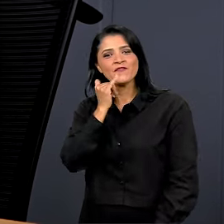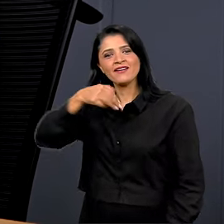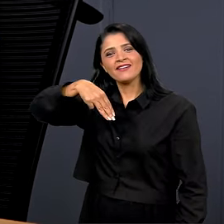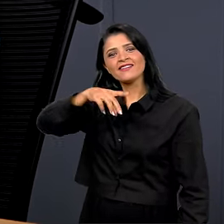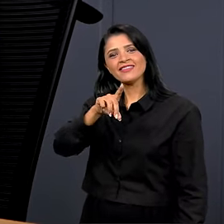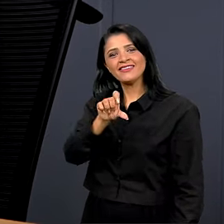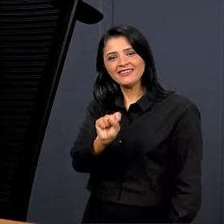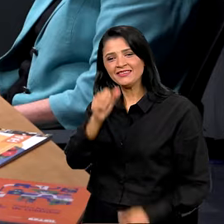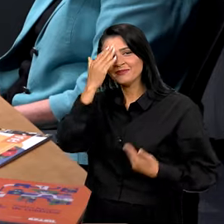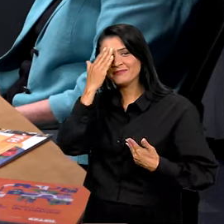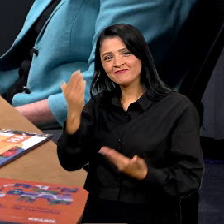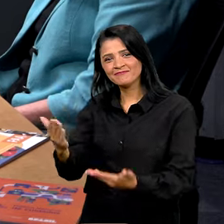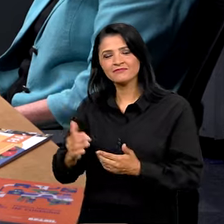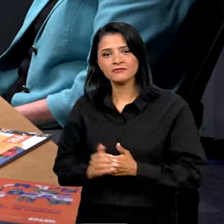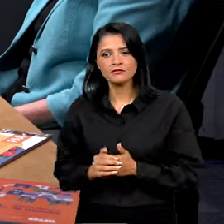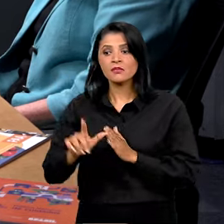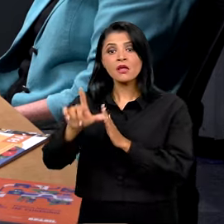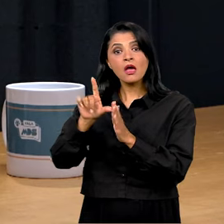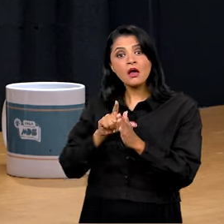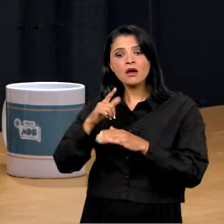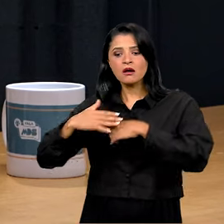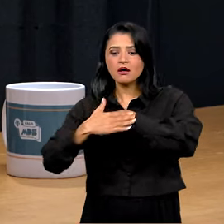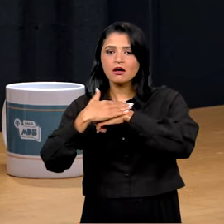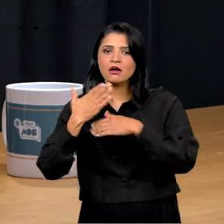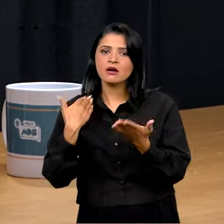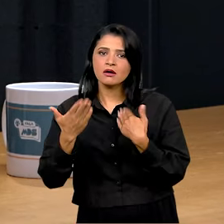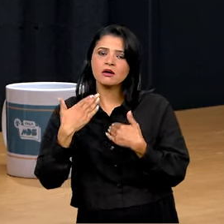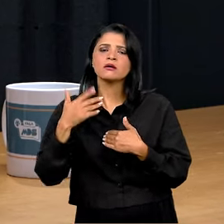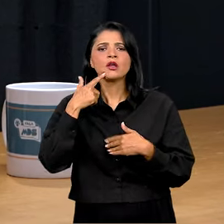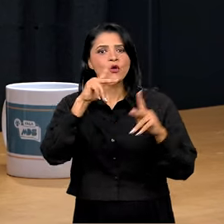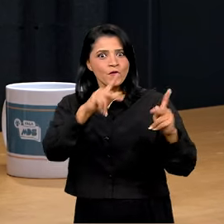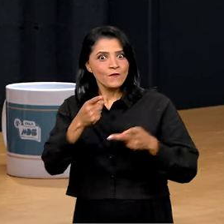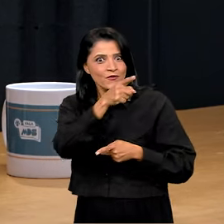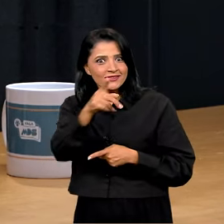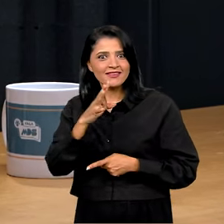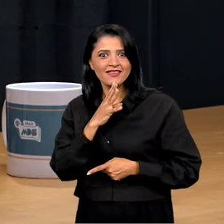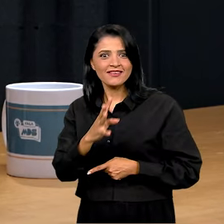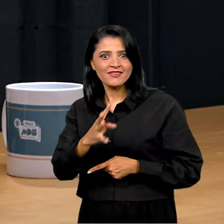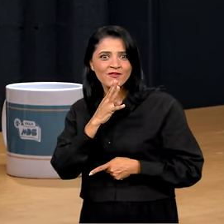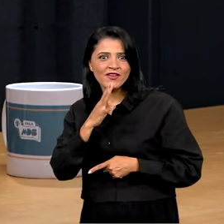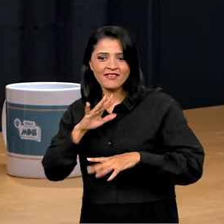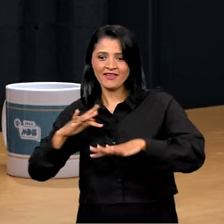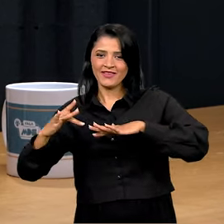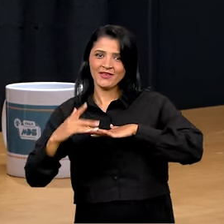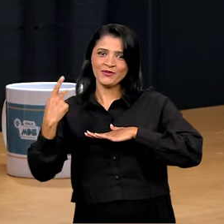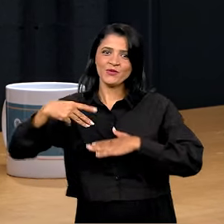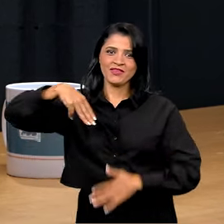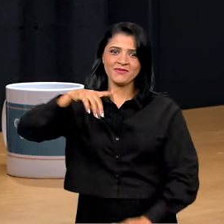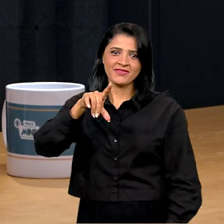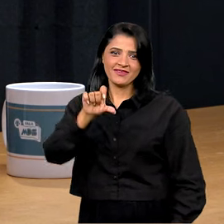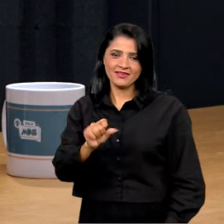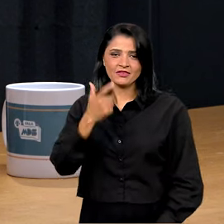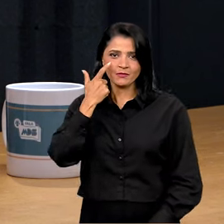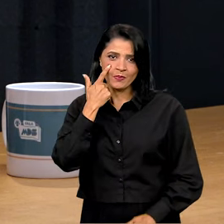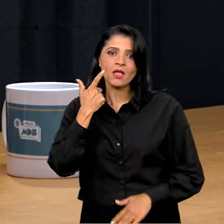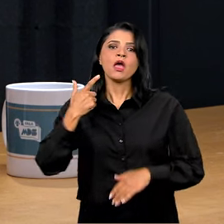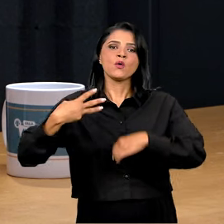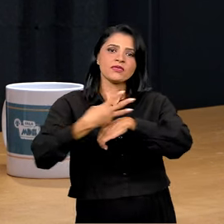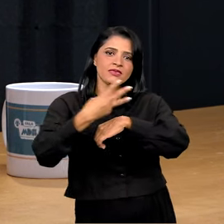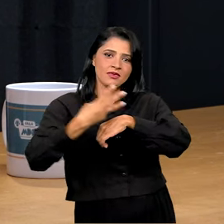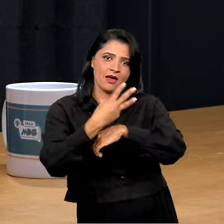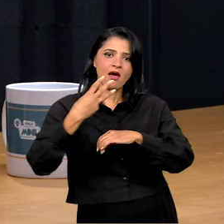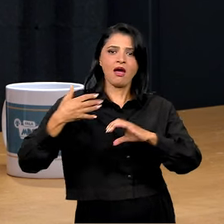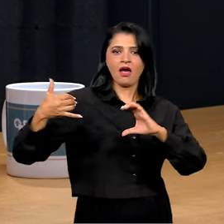MDS Obrigada antes da conversa eu quero convidar vocês para conhecerem as redes sociais do MDS no